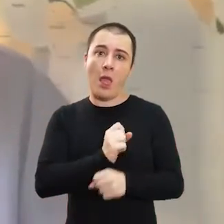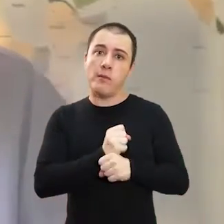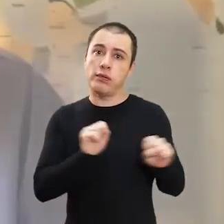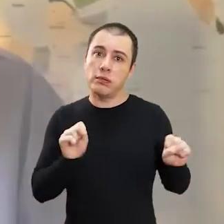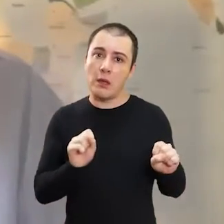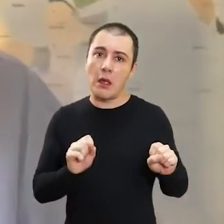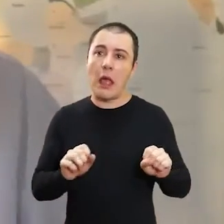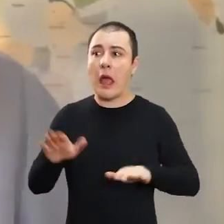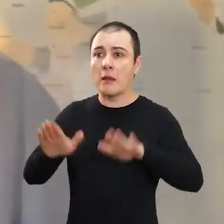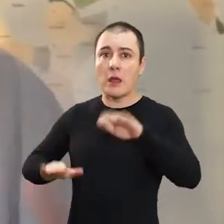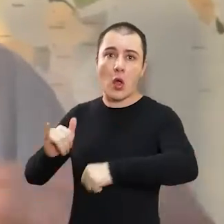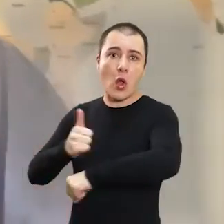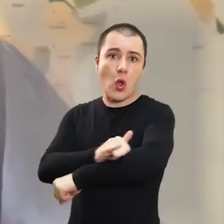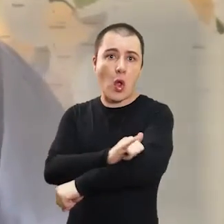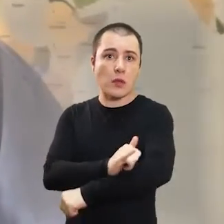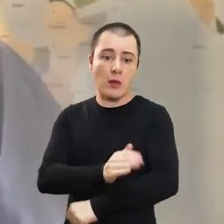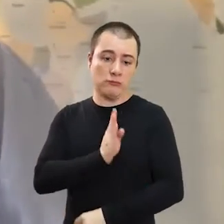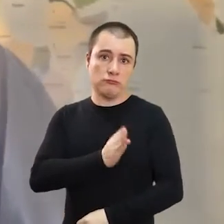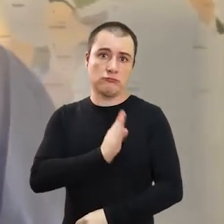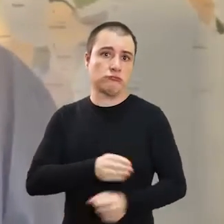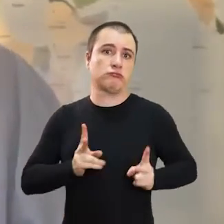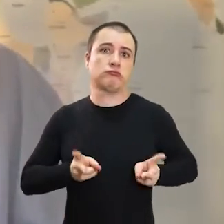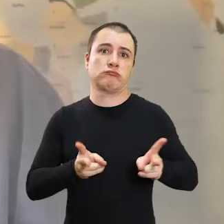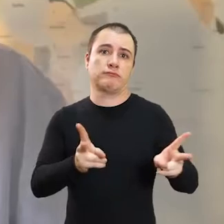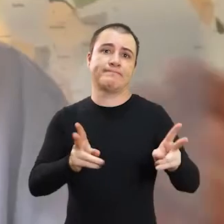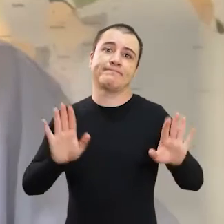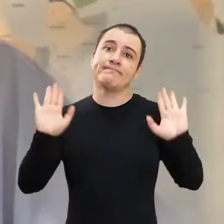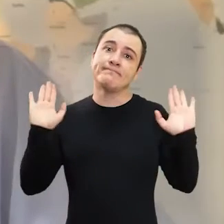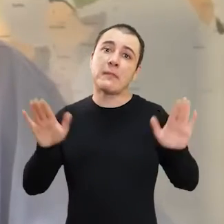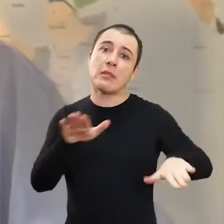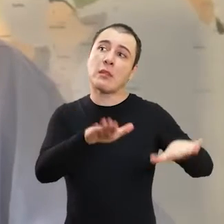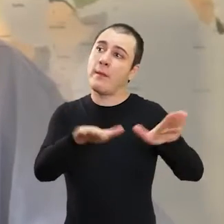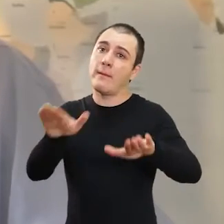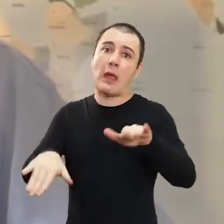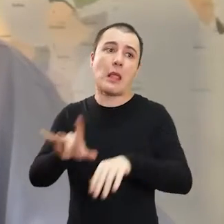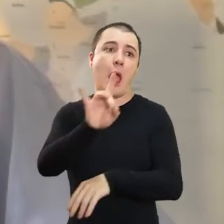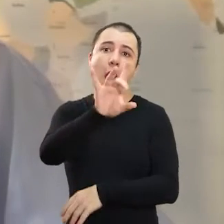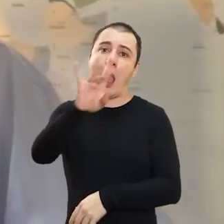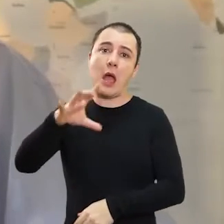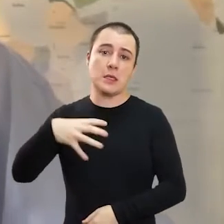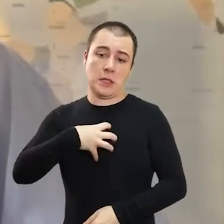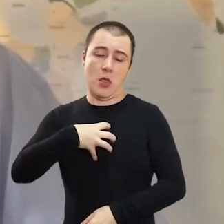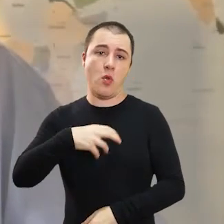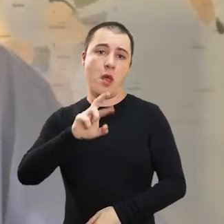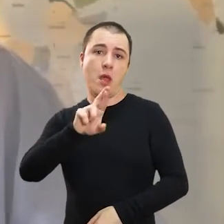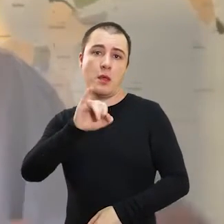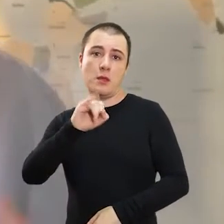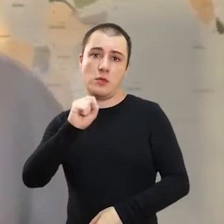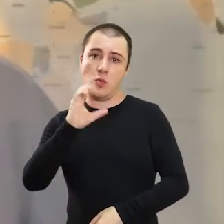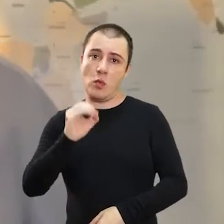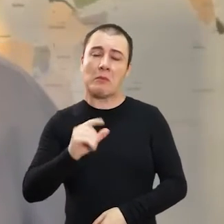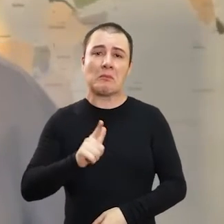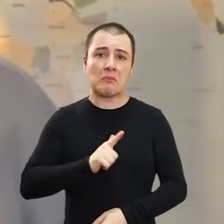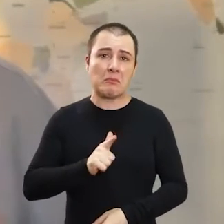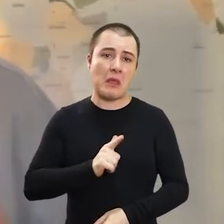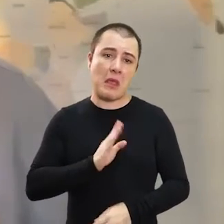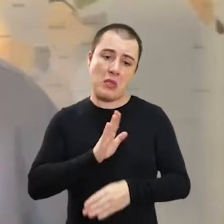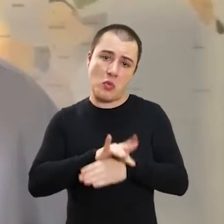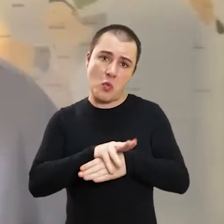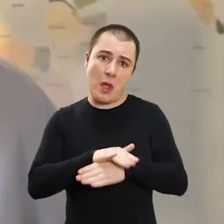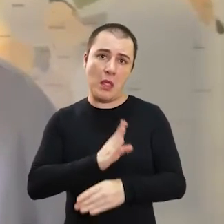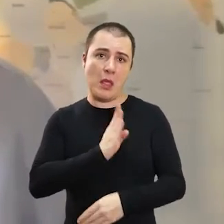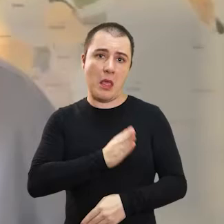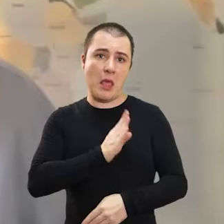de risco, né? E outras questões, isso é pessoas que às vezes, né, tem problemas cardíacos, tem